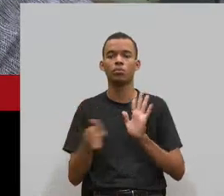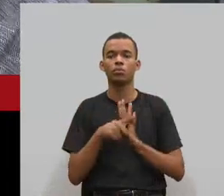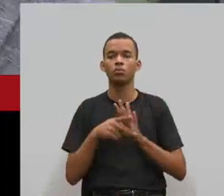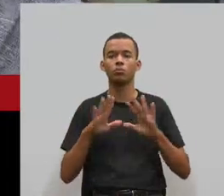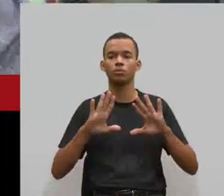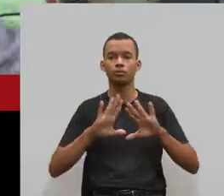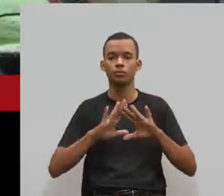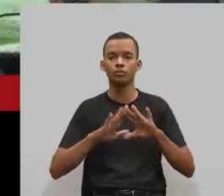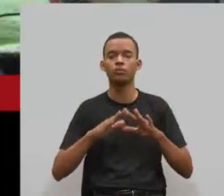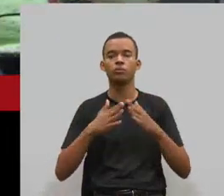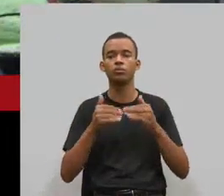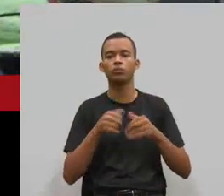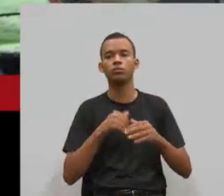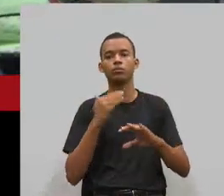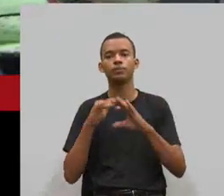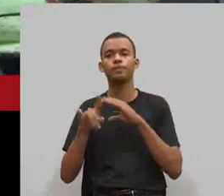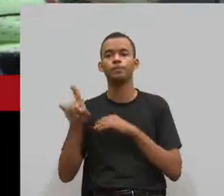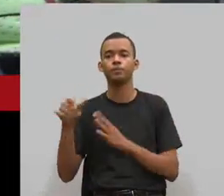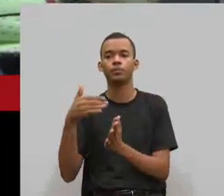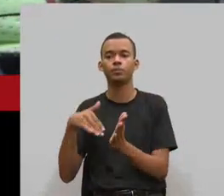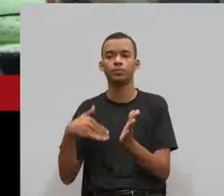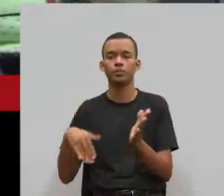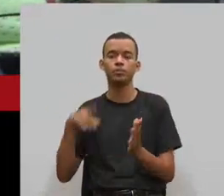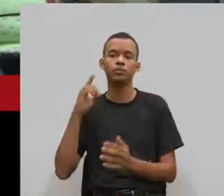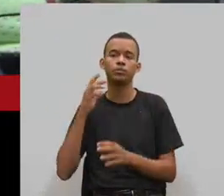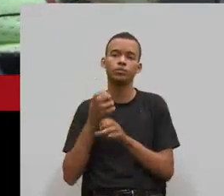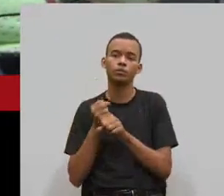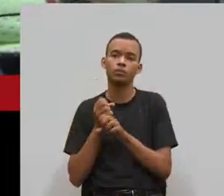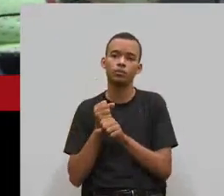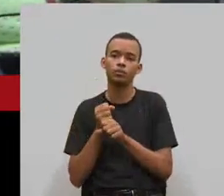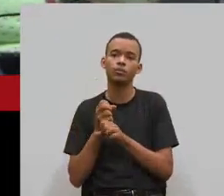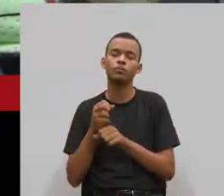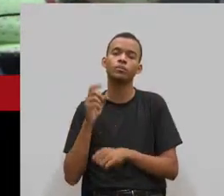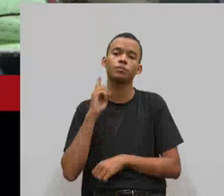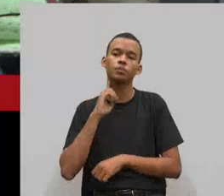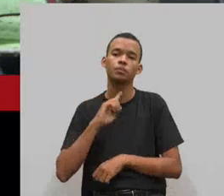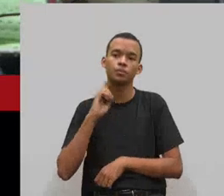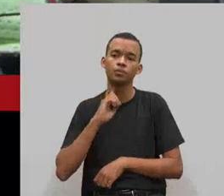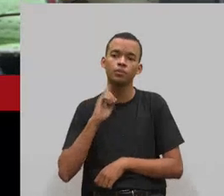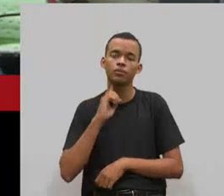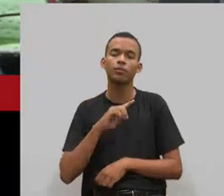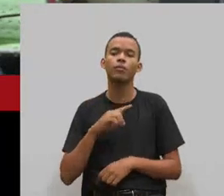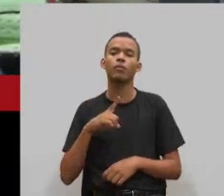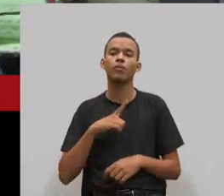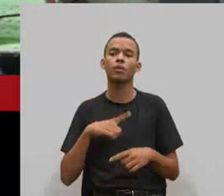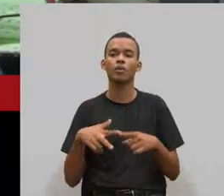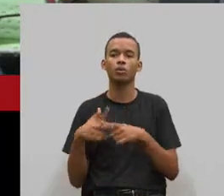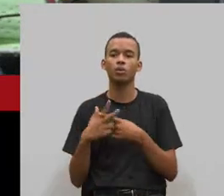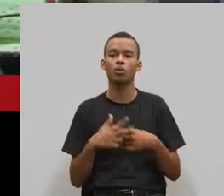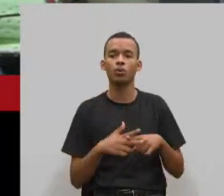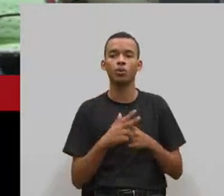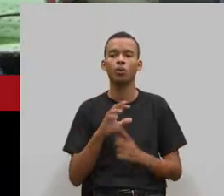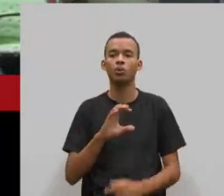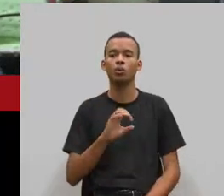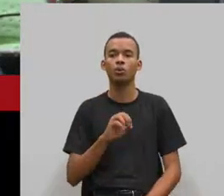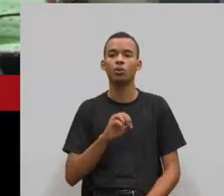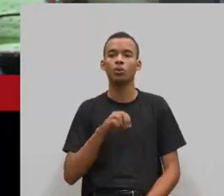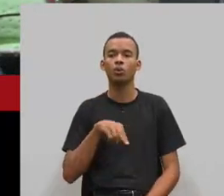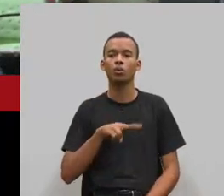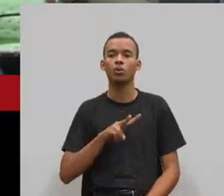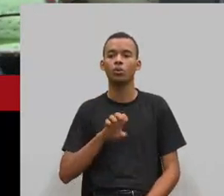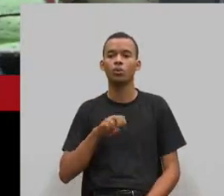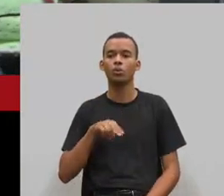do estado de fazenda pedindo providência para a regulamentação do convênio do confaz número 4 de